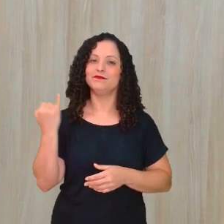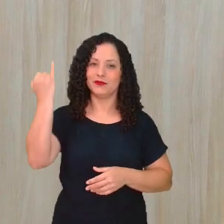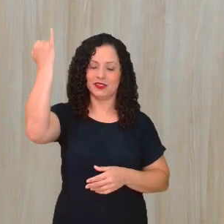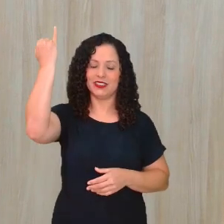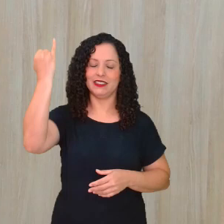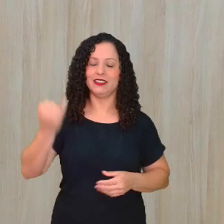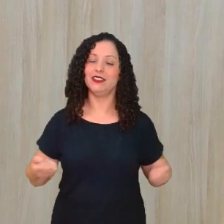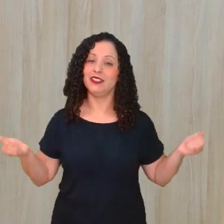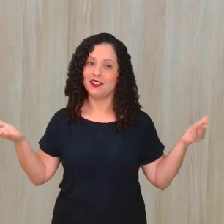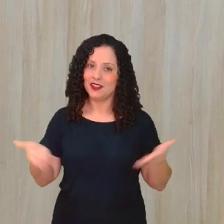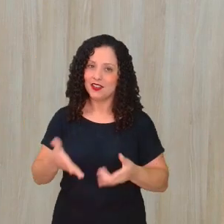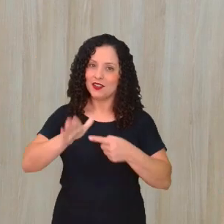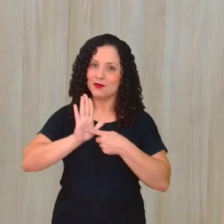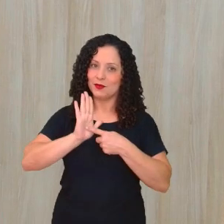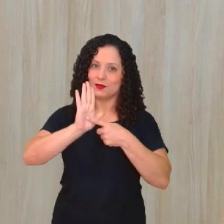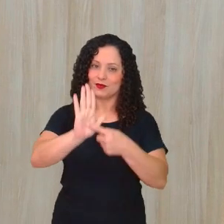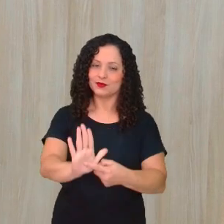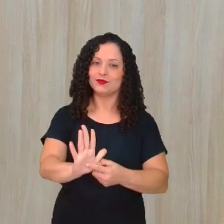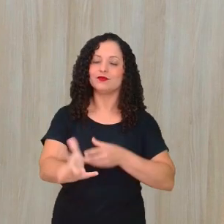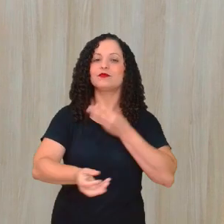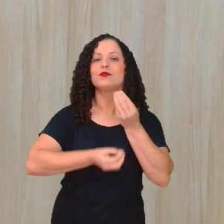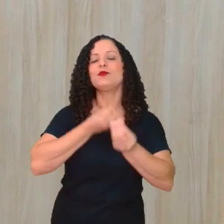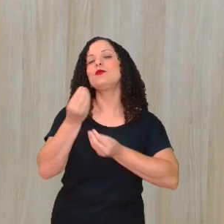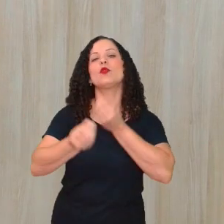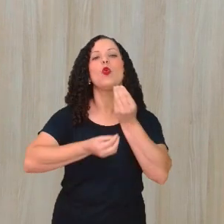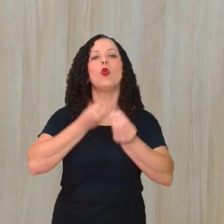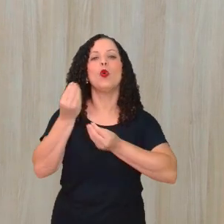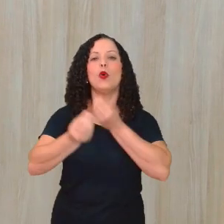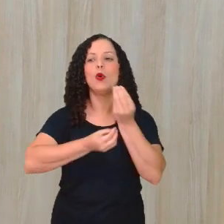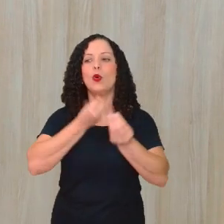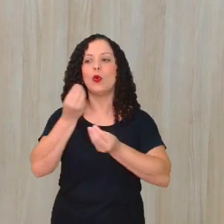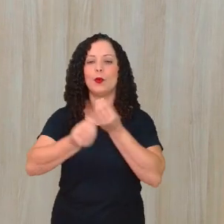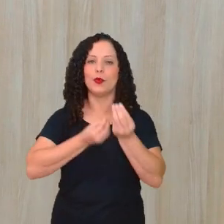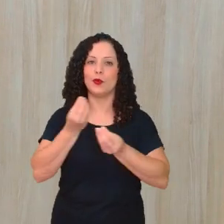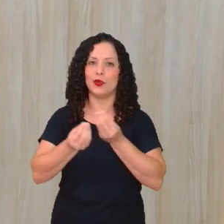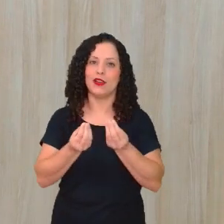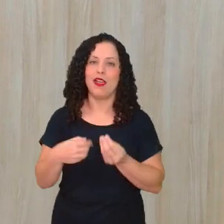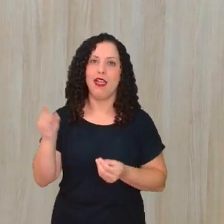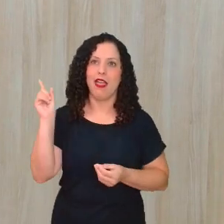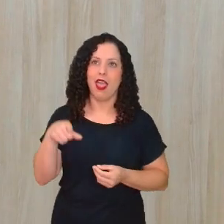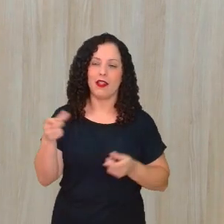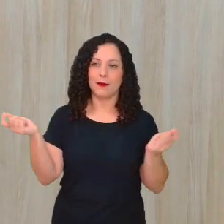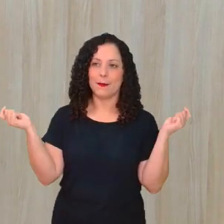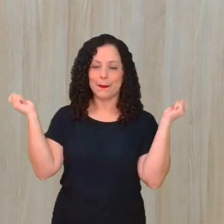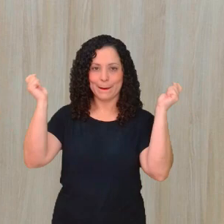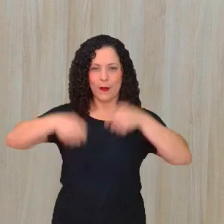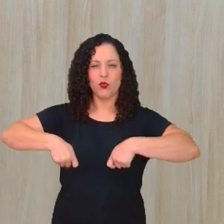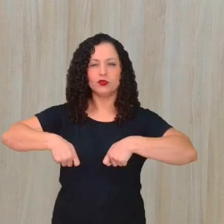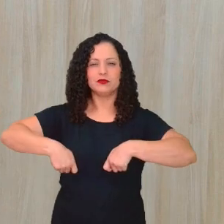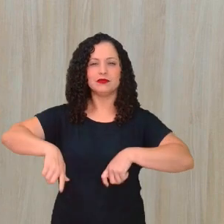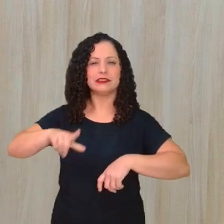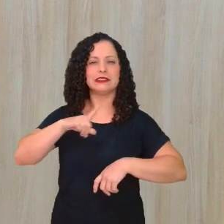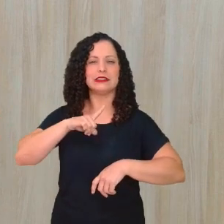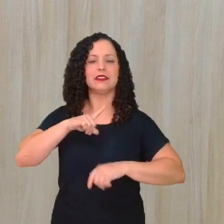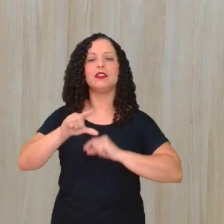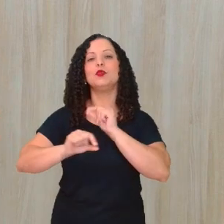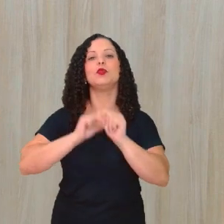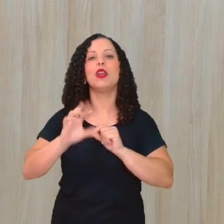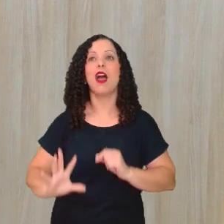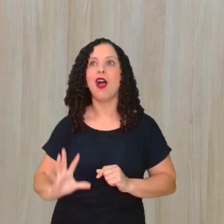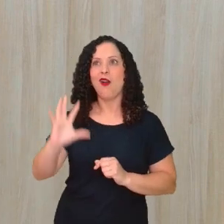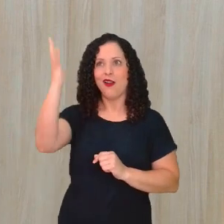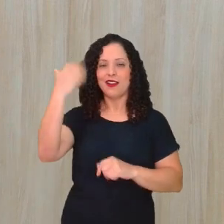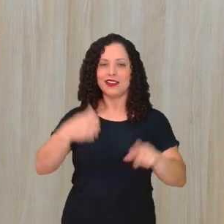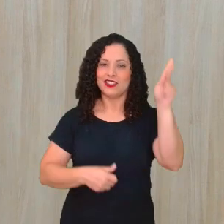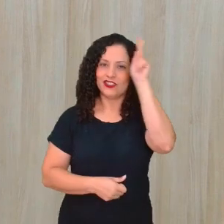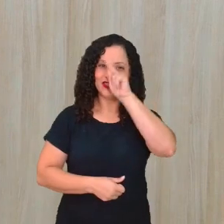gente traz aqui, né, como algo que a gente possa, né, como um acontecimento